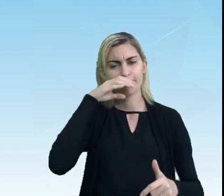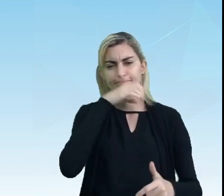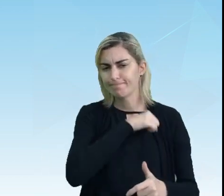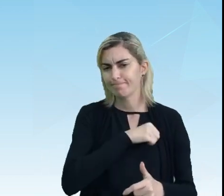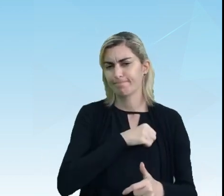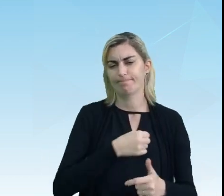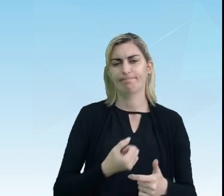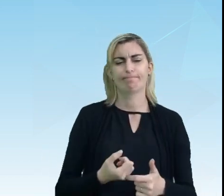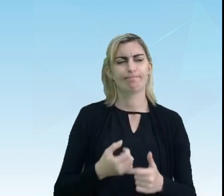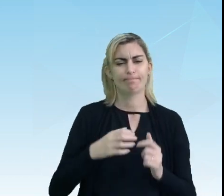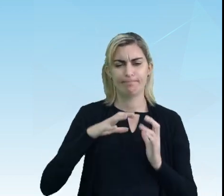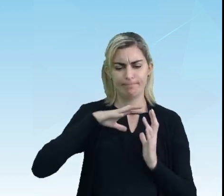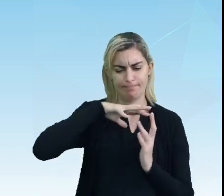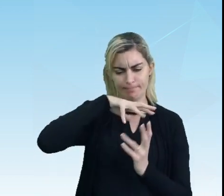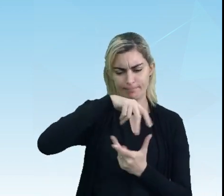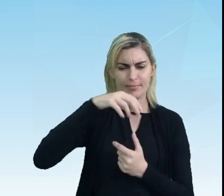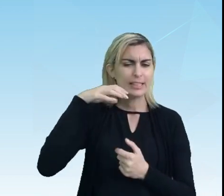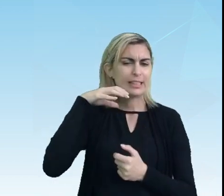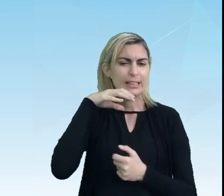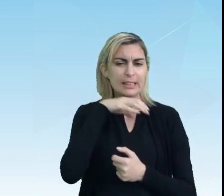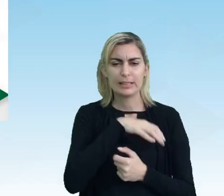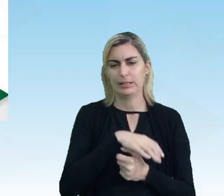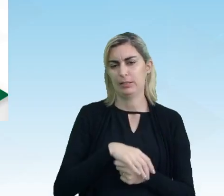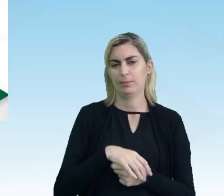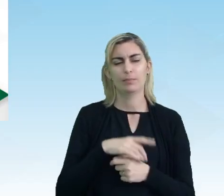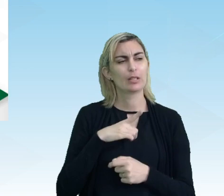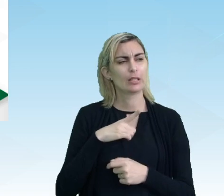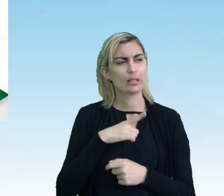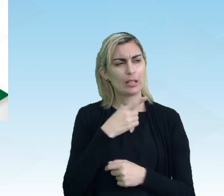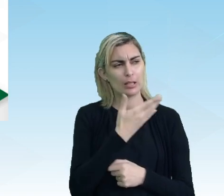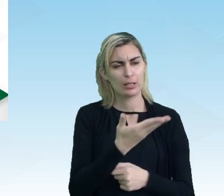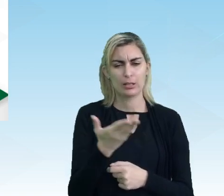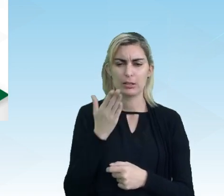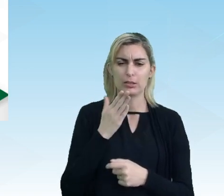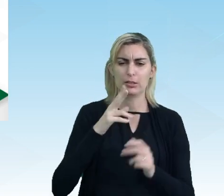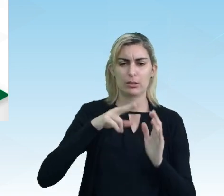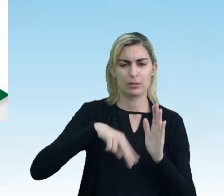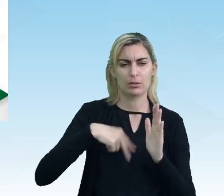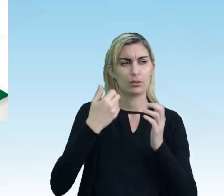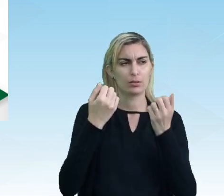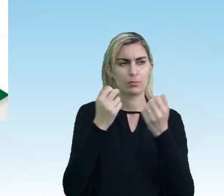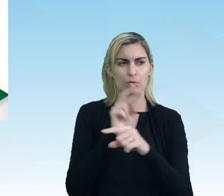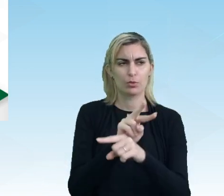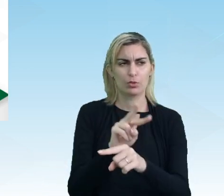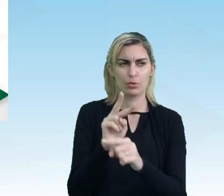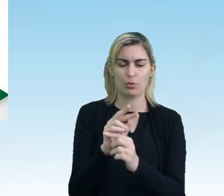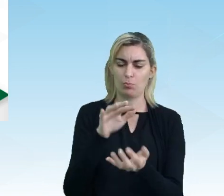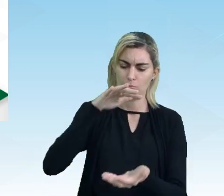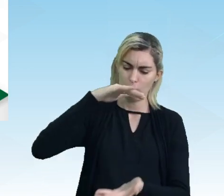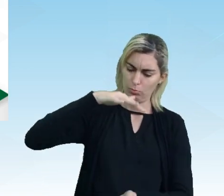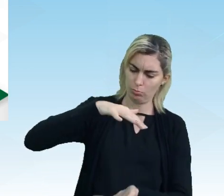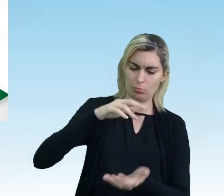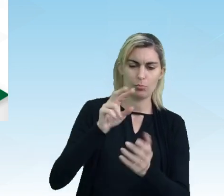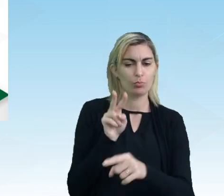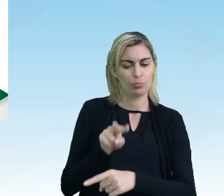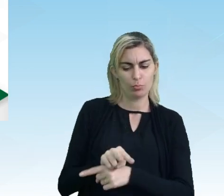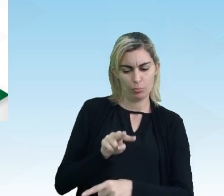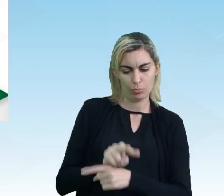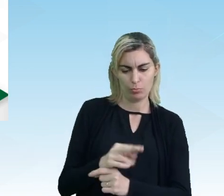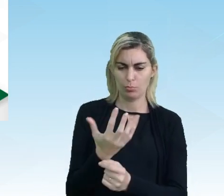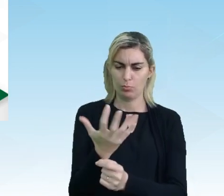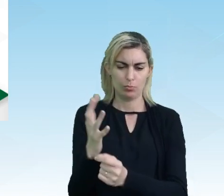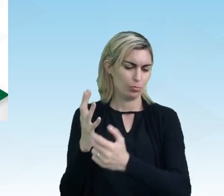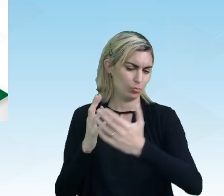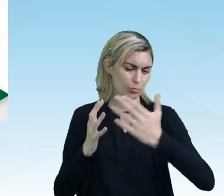global. Aí tem uma leitura aí tentando preservar, nas duas mãos assim, preservar o meio